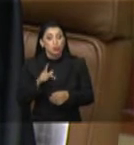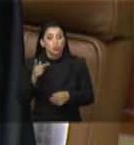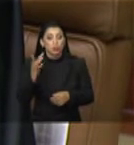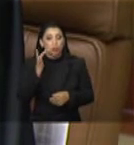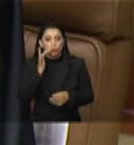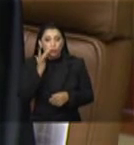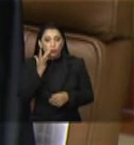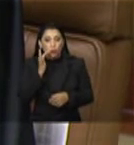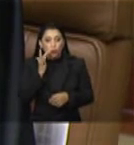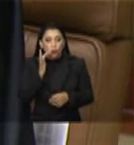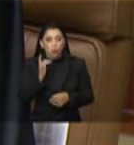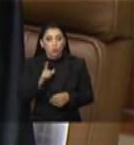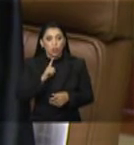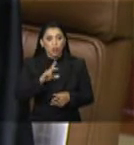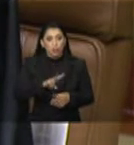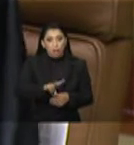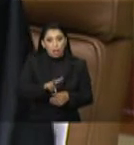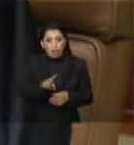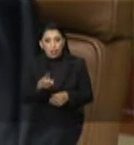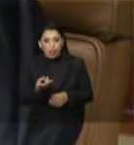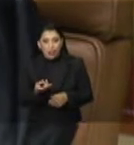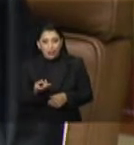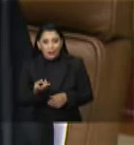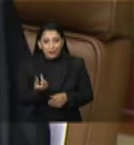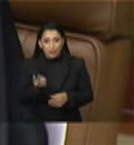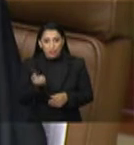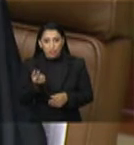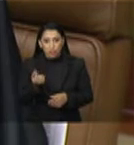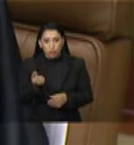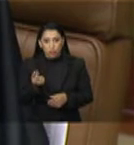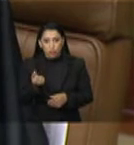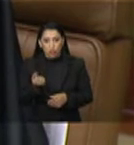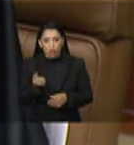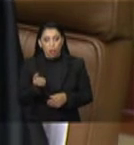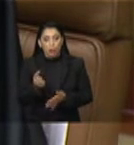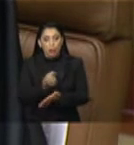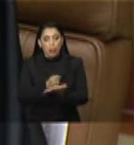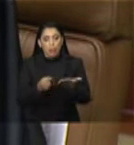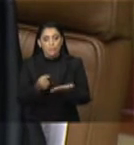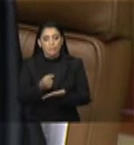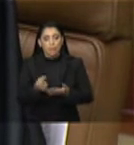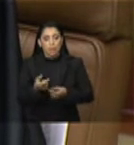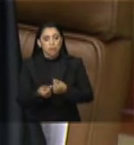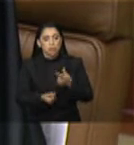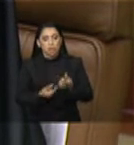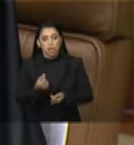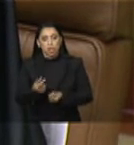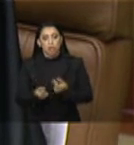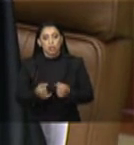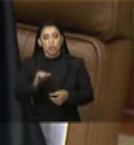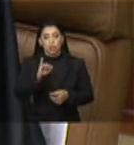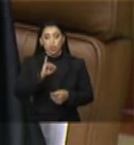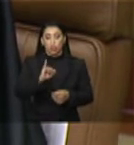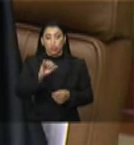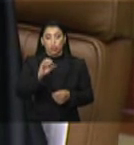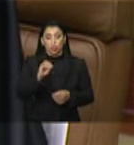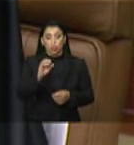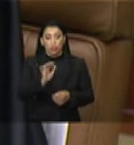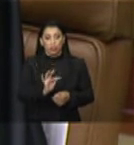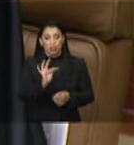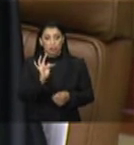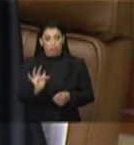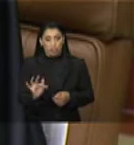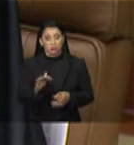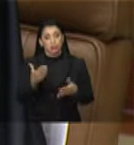como instrumento cambial na base econômica de incidência do ioié ao passo